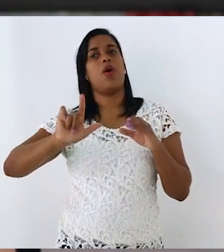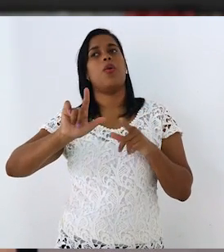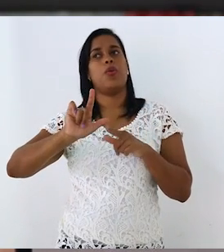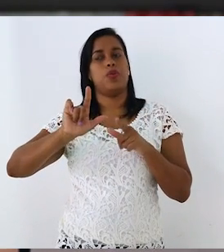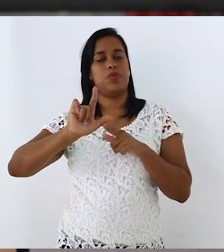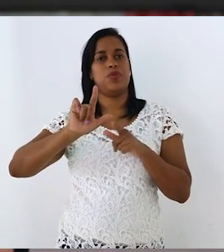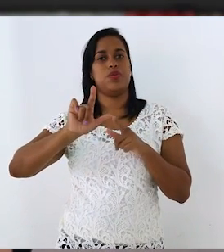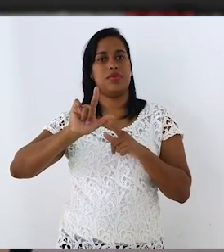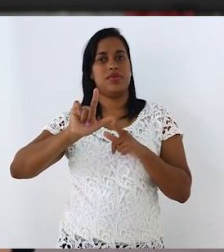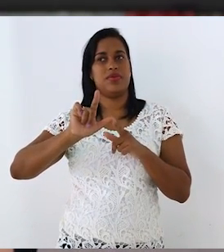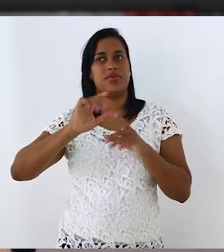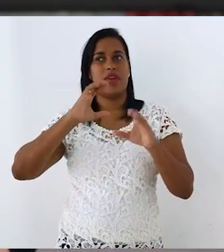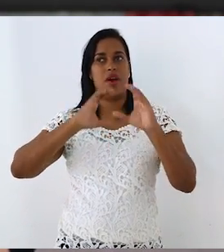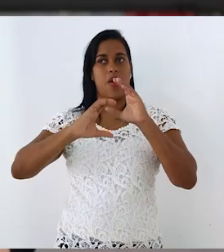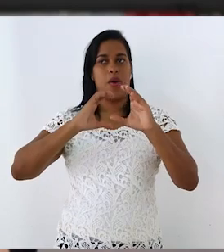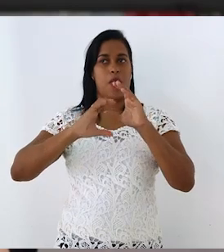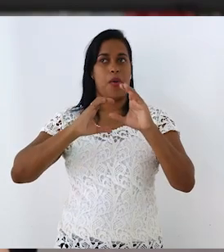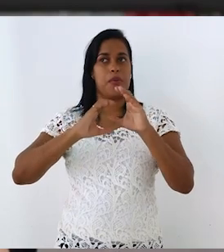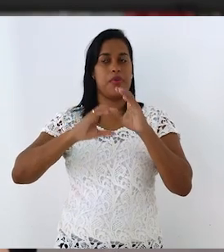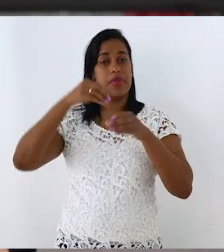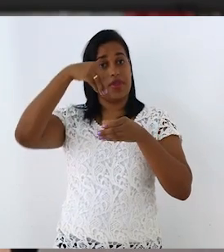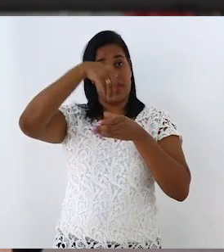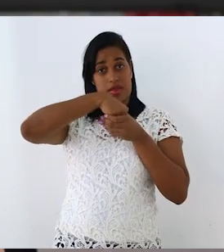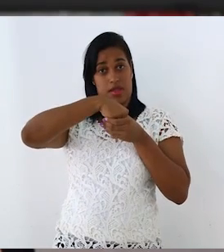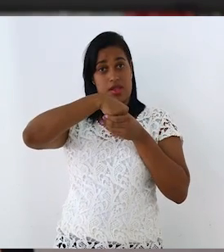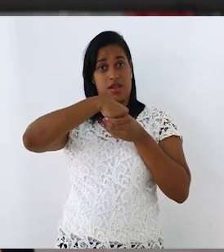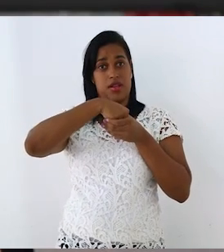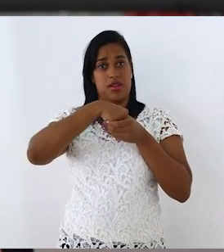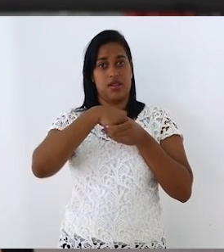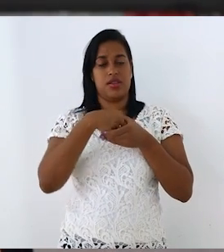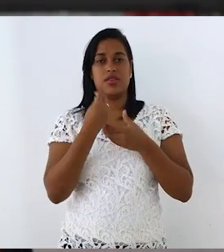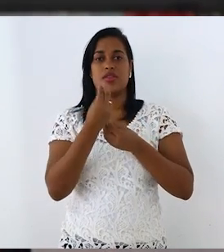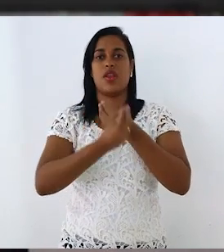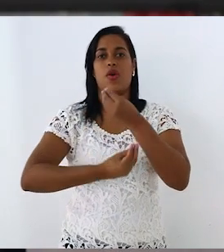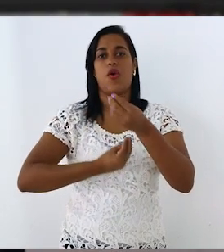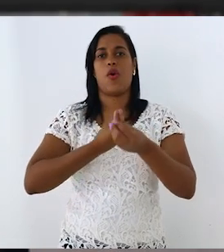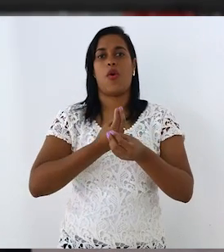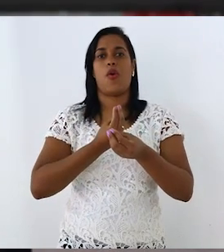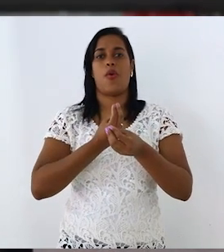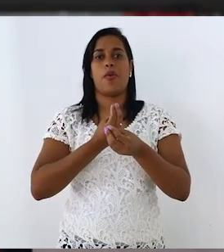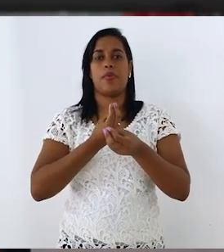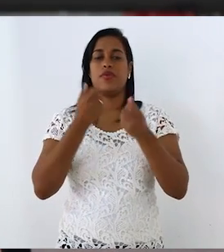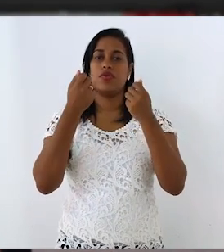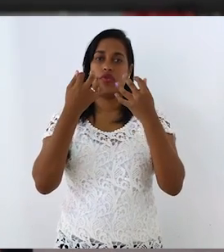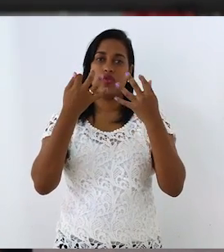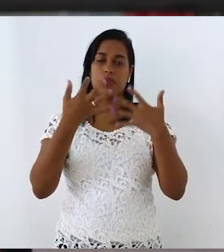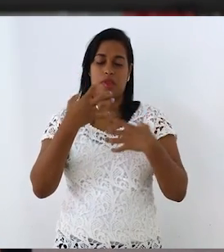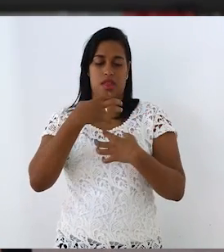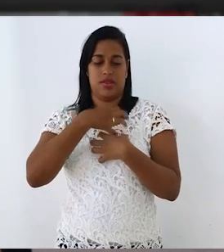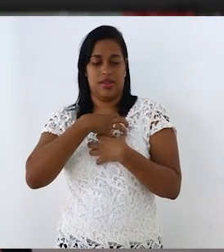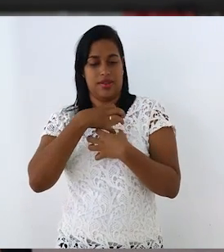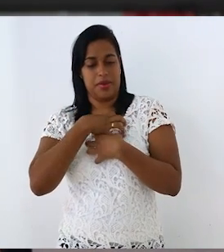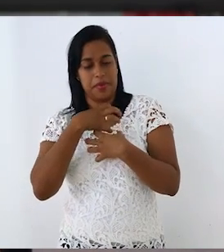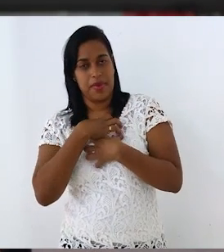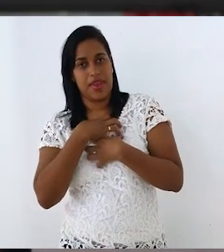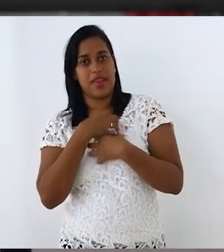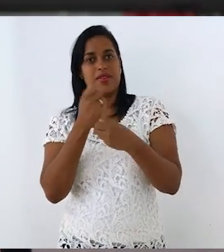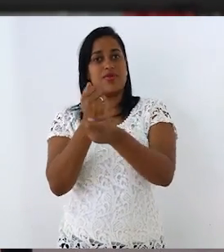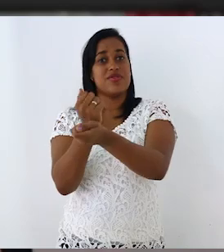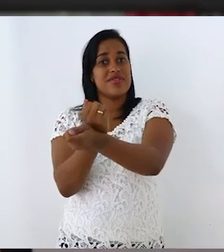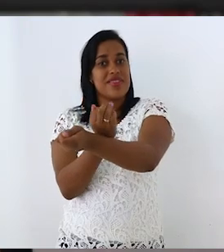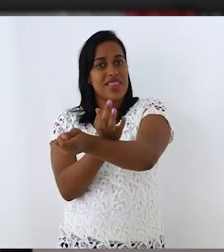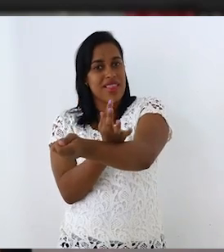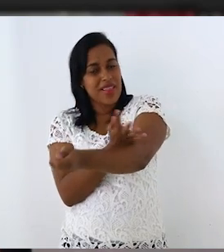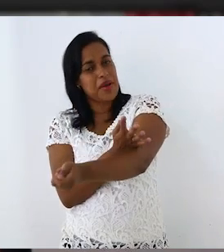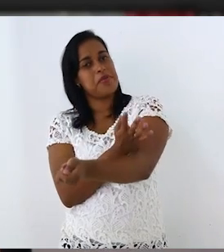A comunicação intrapessoal, ela é de natureza intimista. Nós aqui estaríamos falando de sentimentos,